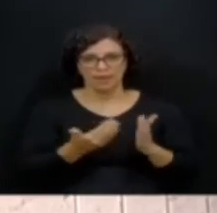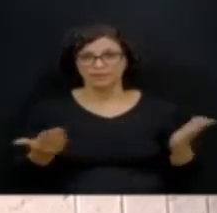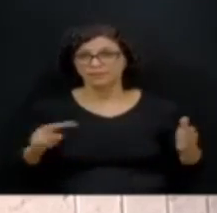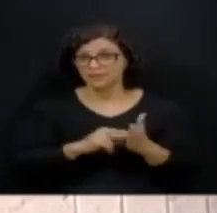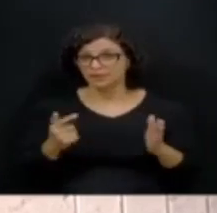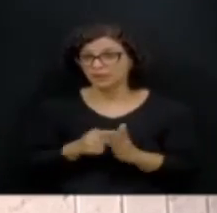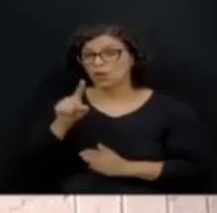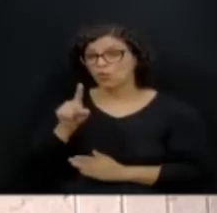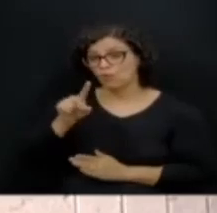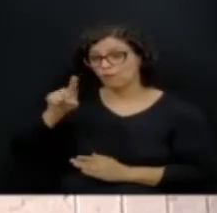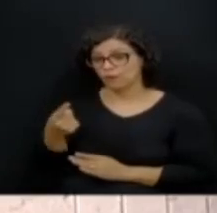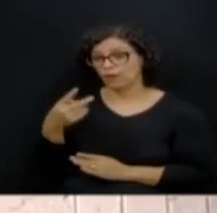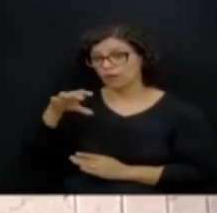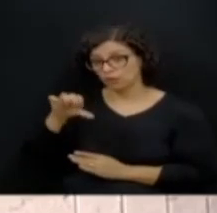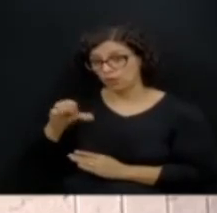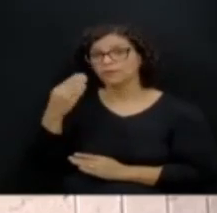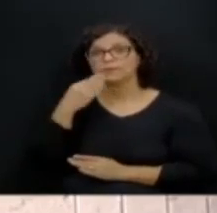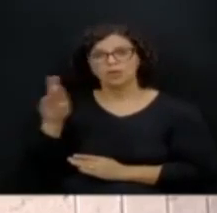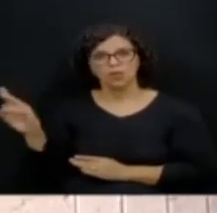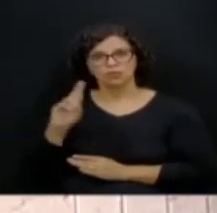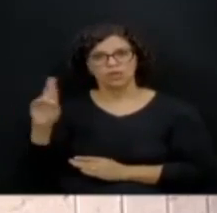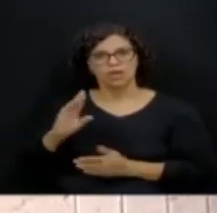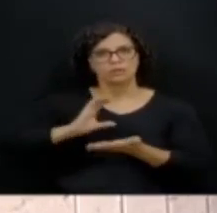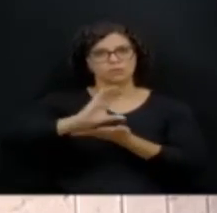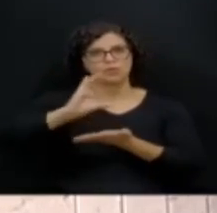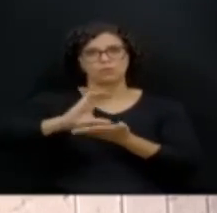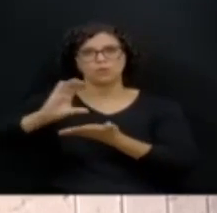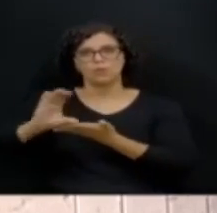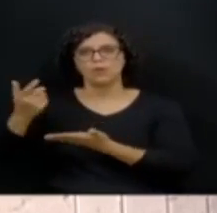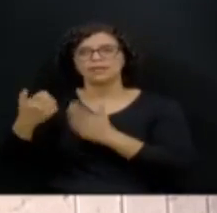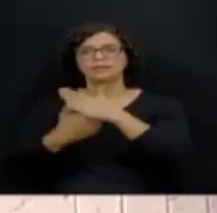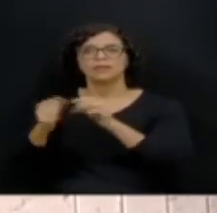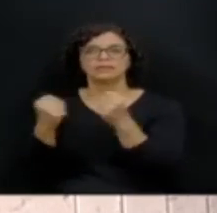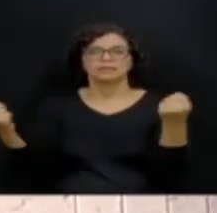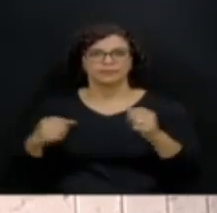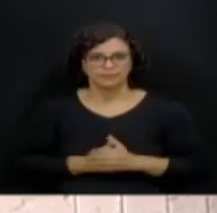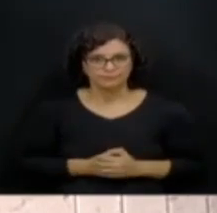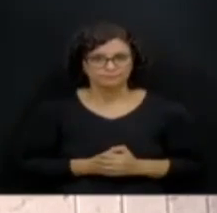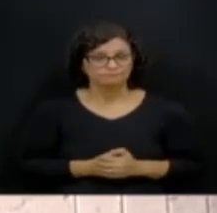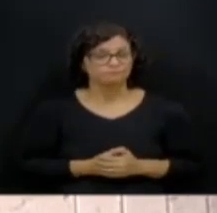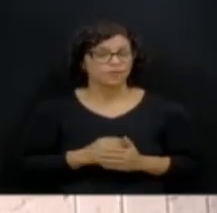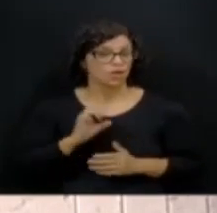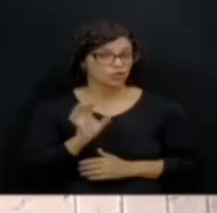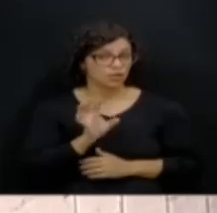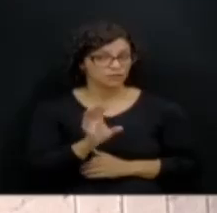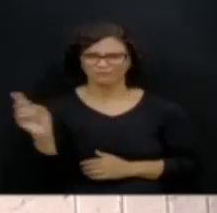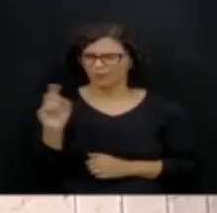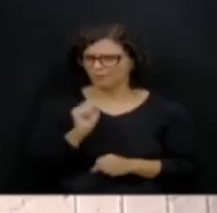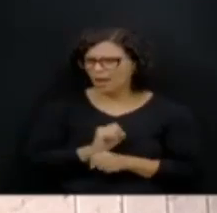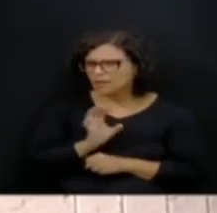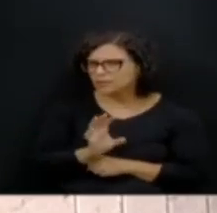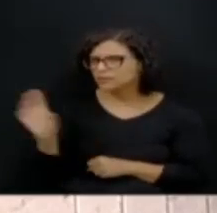seja, 1,9 bilhões repartido para o grande capital. E não